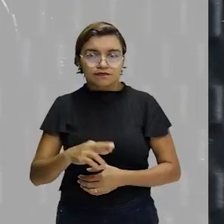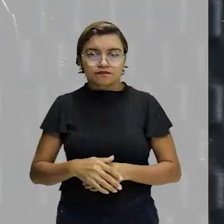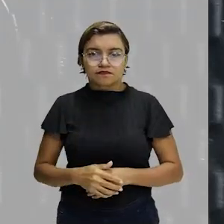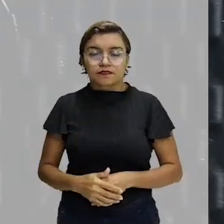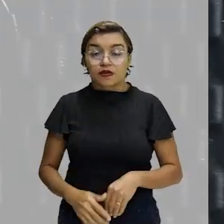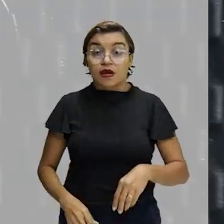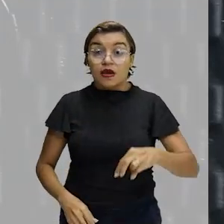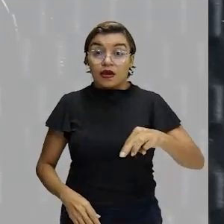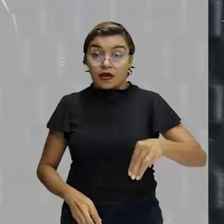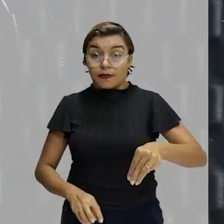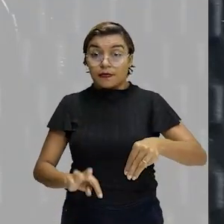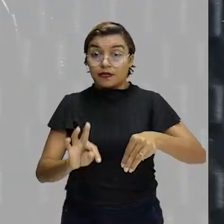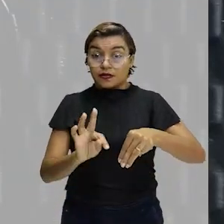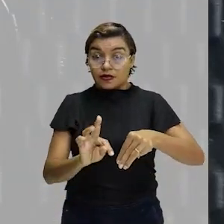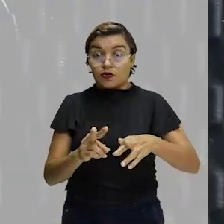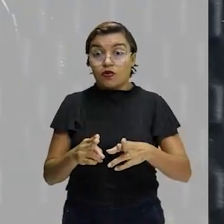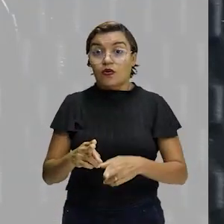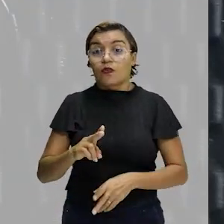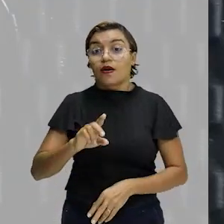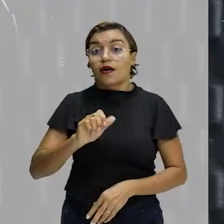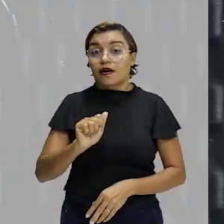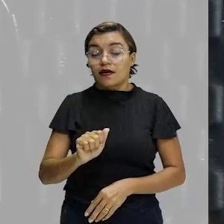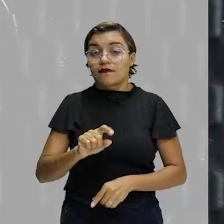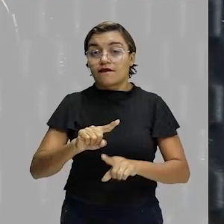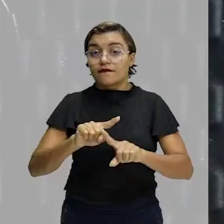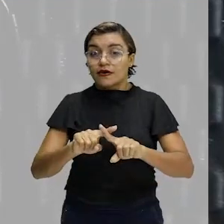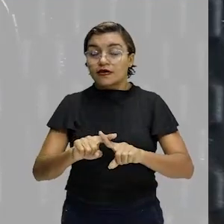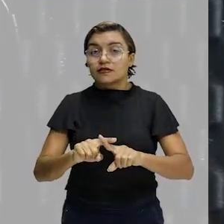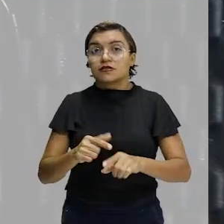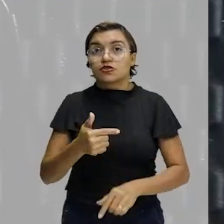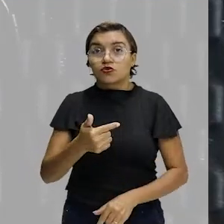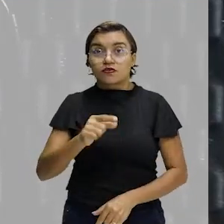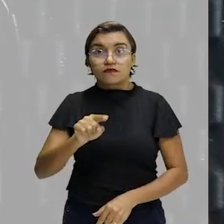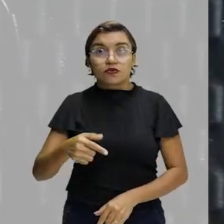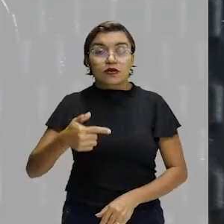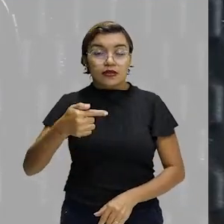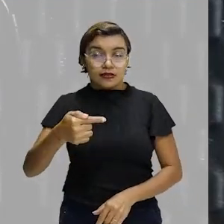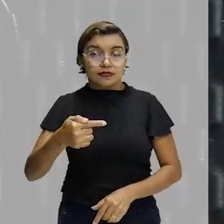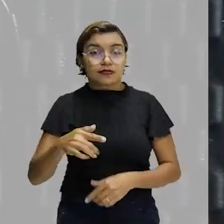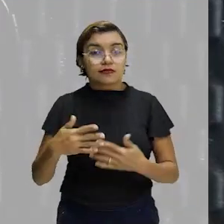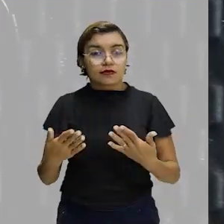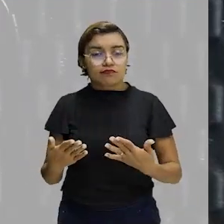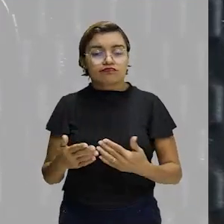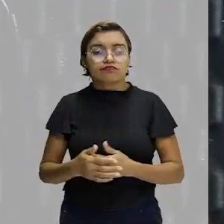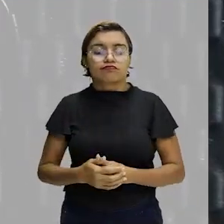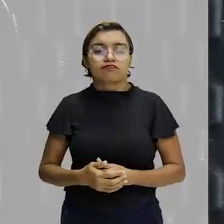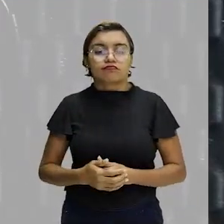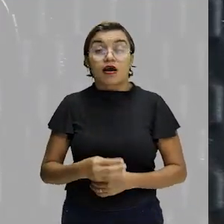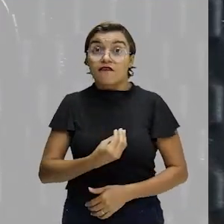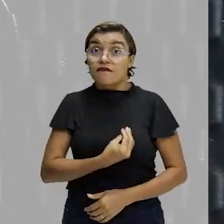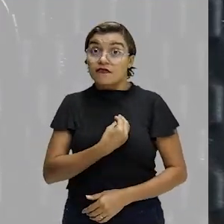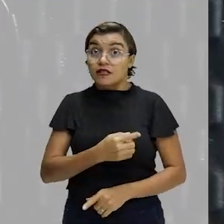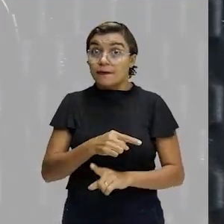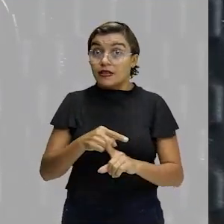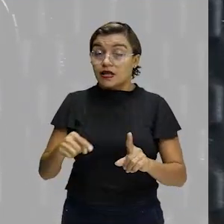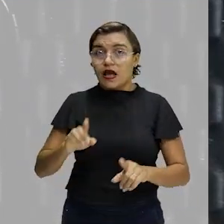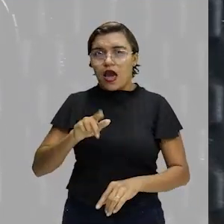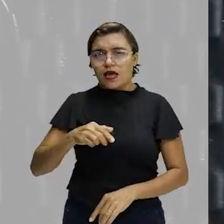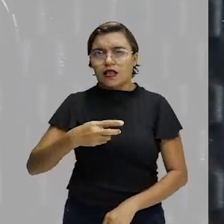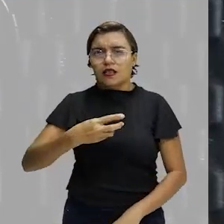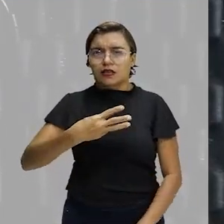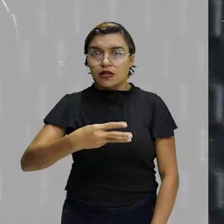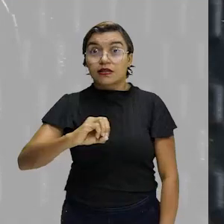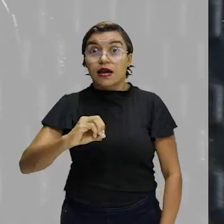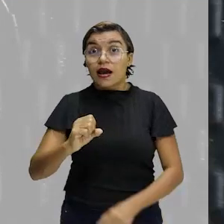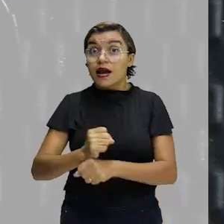vezes 2,7 elevado a k vezes t, e, além disso, a questão da meia-vida, que corresponde a 30 anos. Por